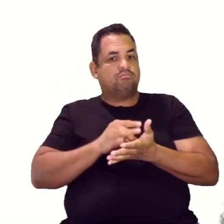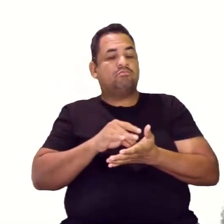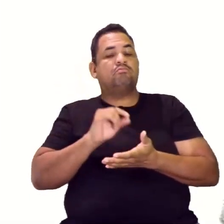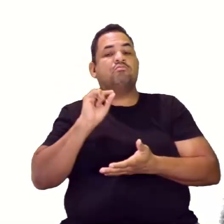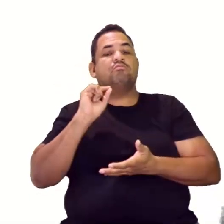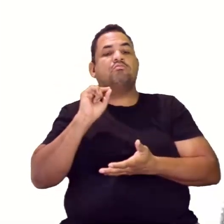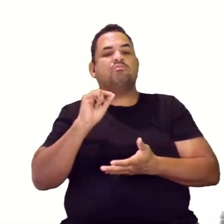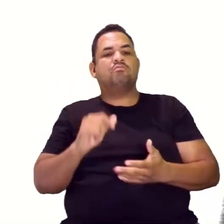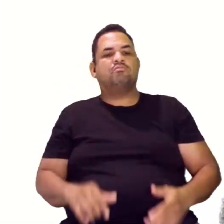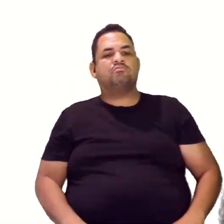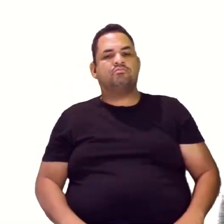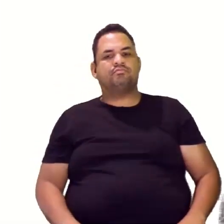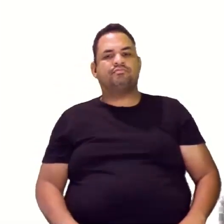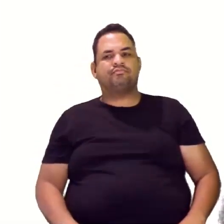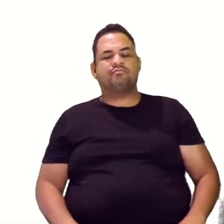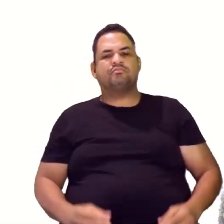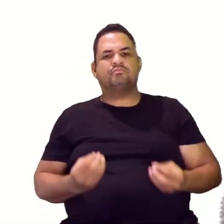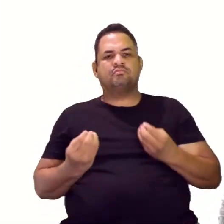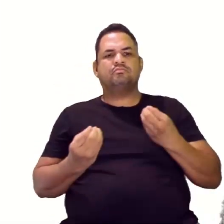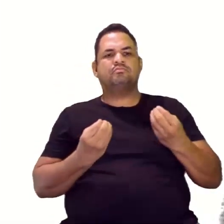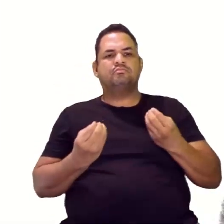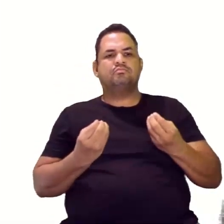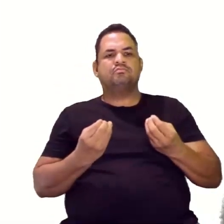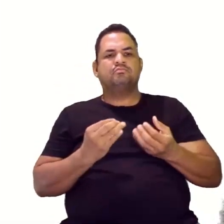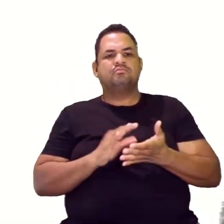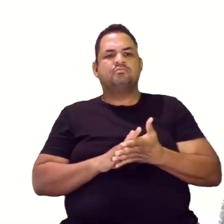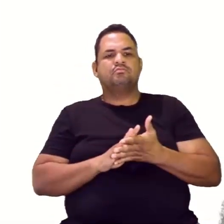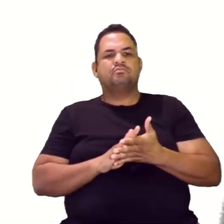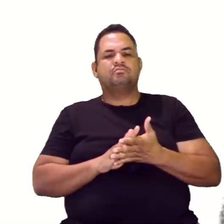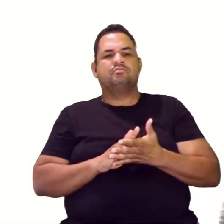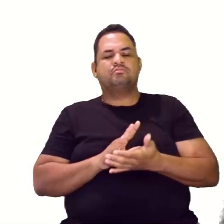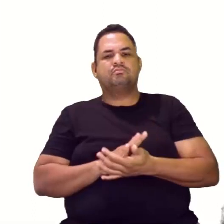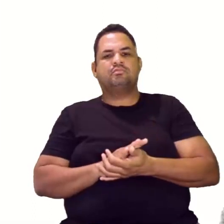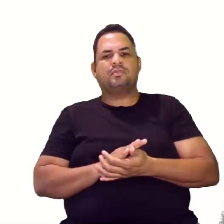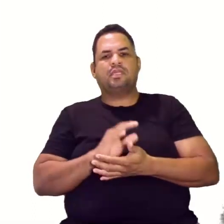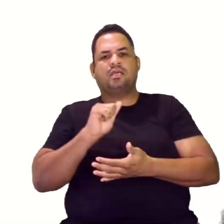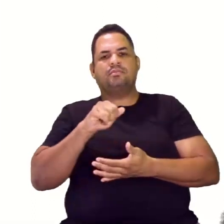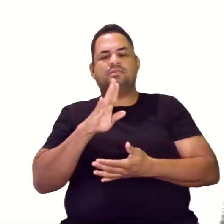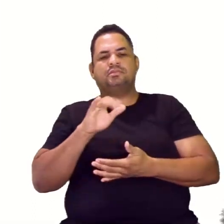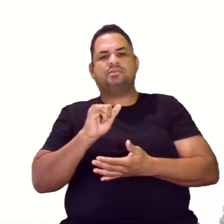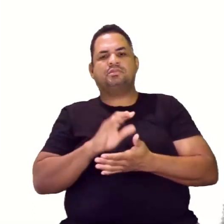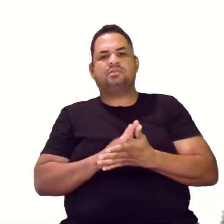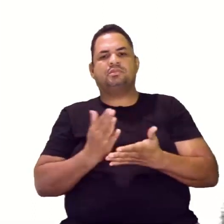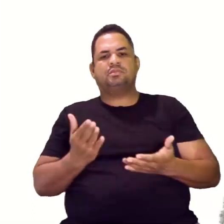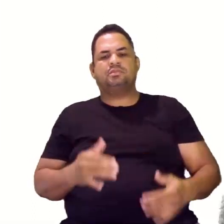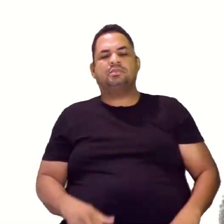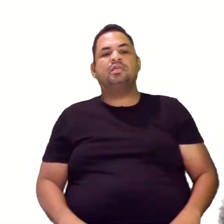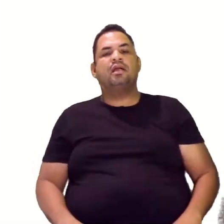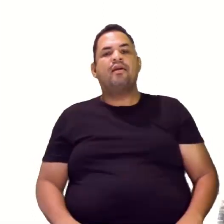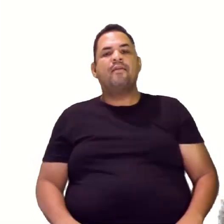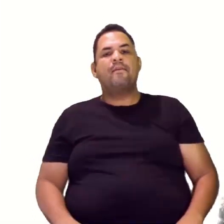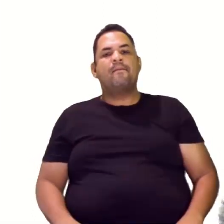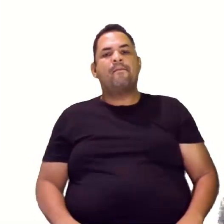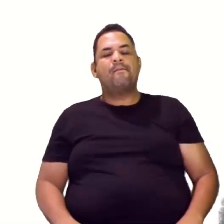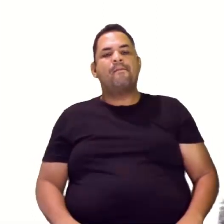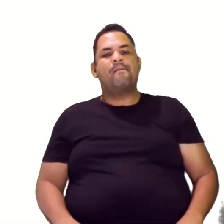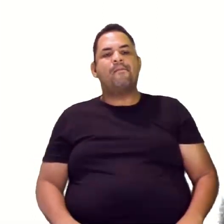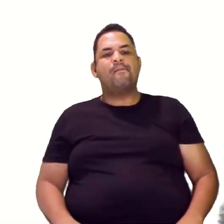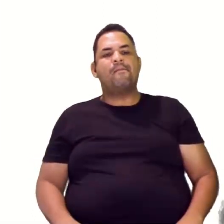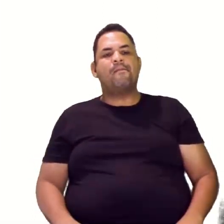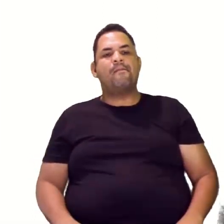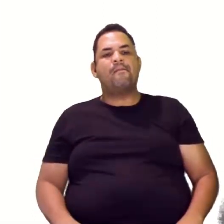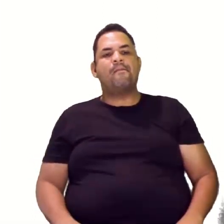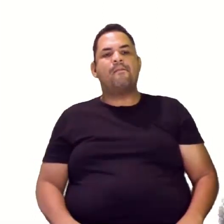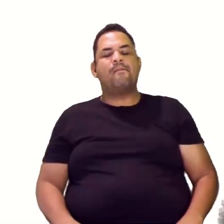afirmar que... Aí, como nós sabemos lá da abscissa 9, a abscissa é o valor